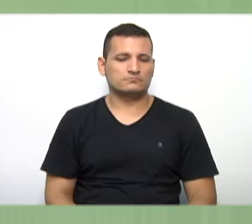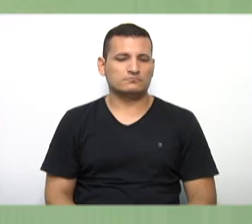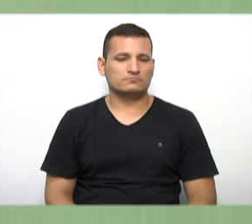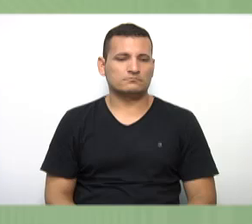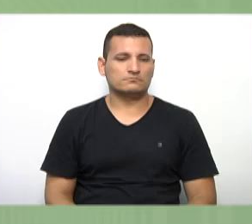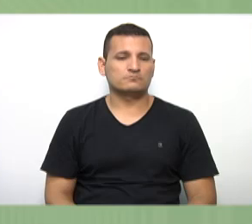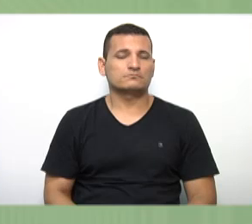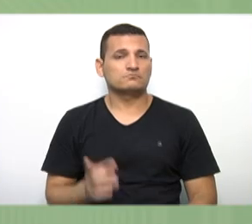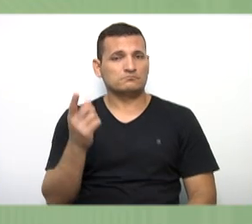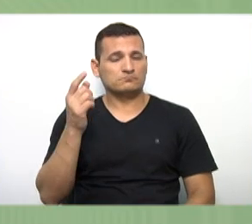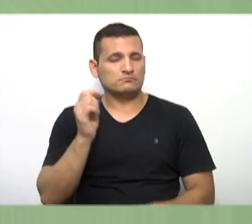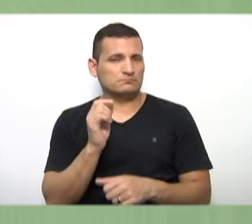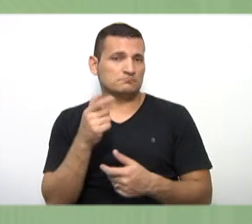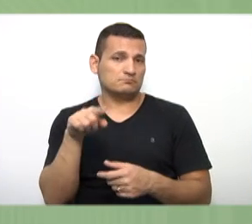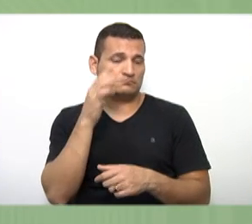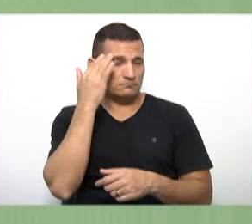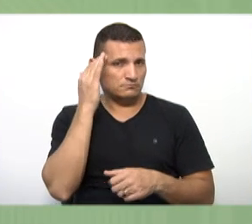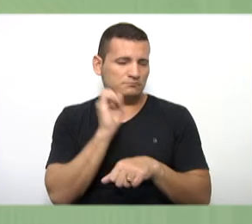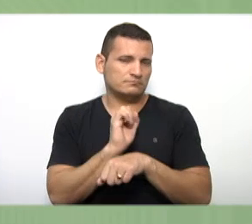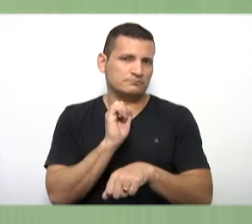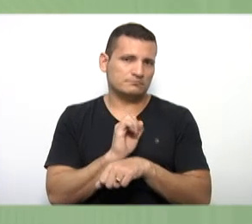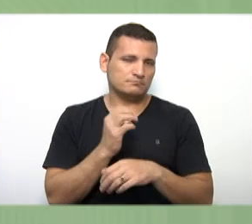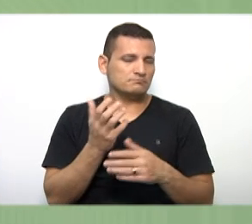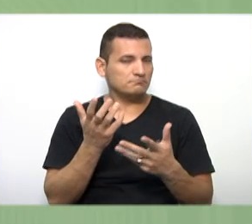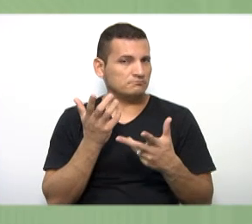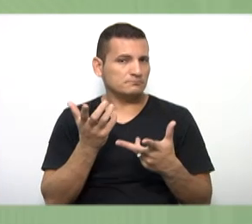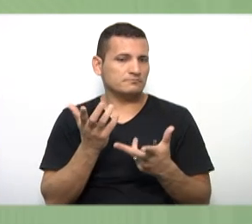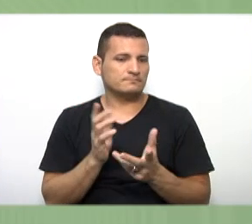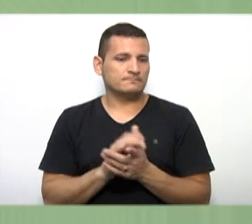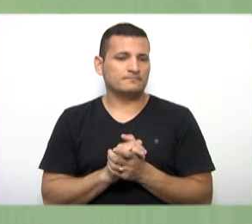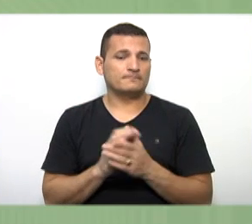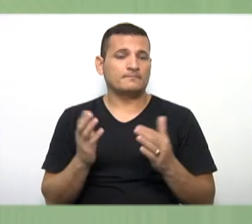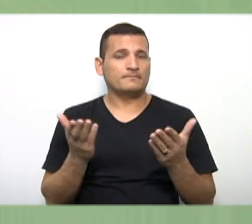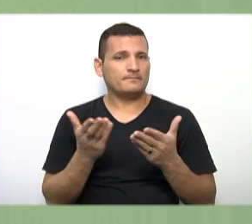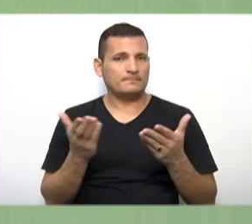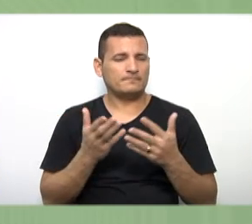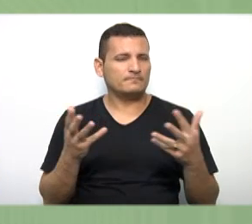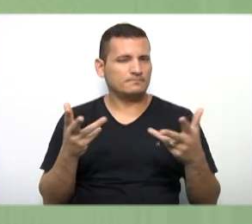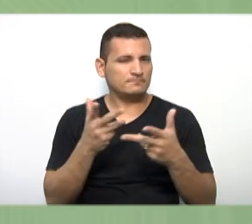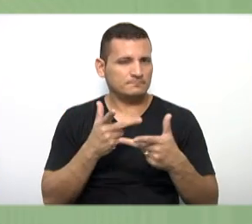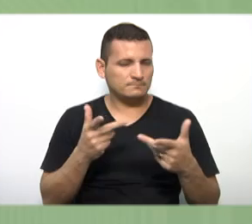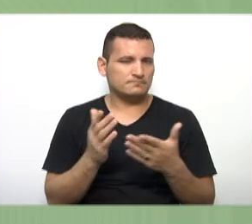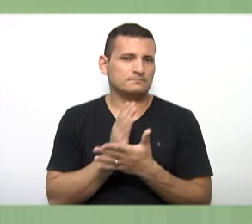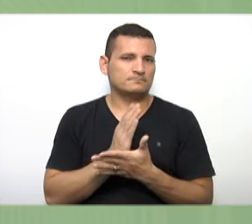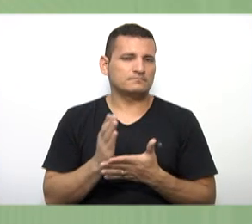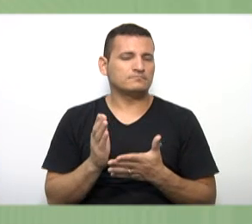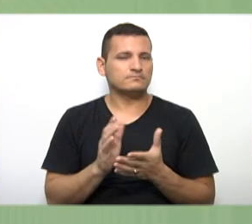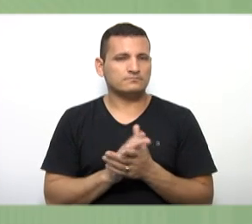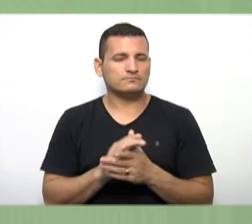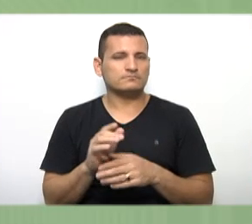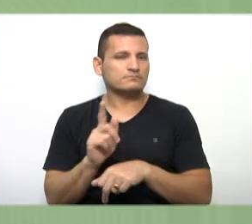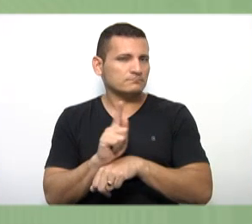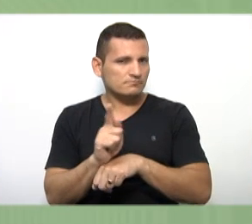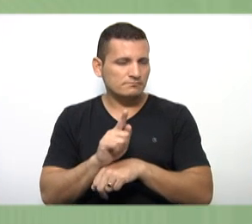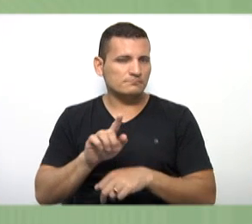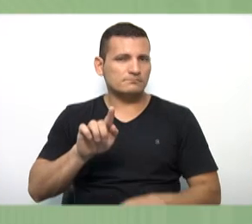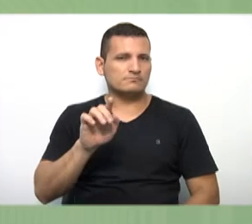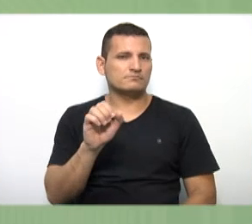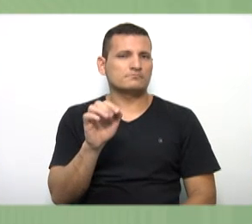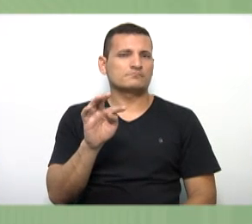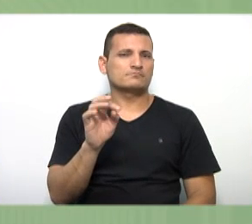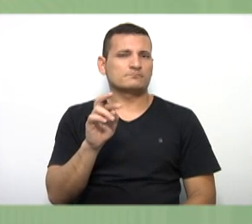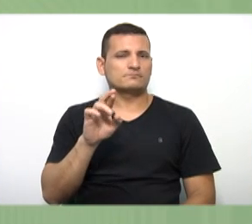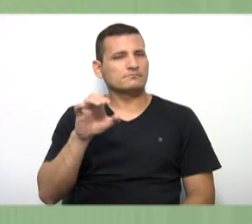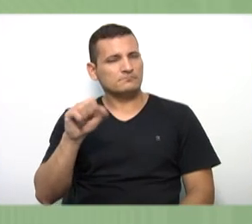Espero que vocês tenham compreendido essas questões aí. Nós vamos falar de algumas habilidades técnicas dos gestores, que são atividades